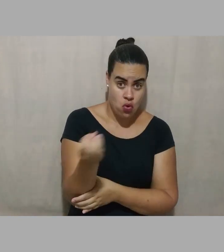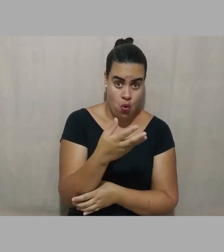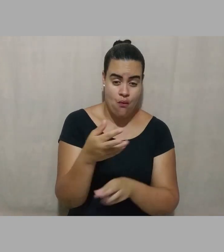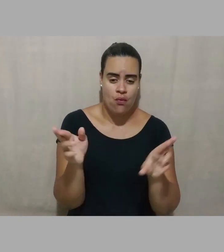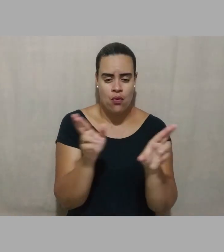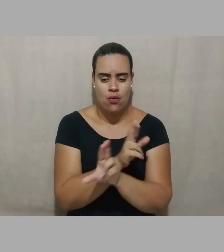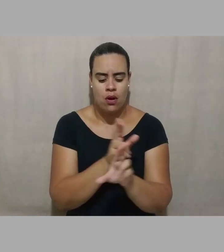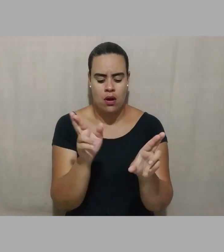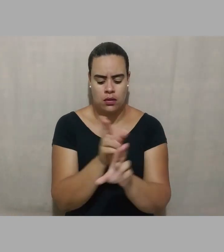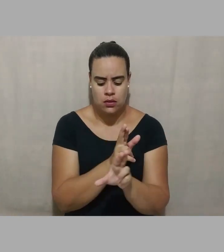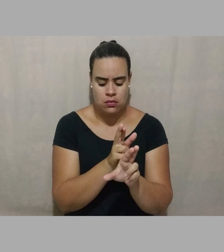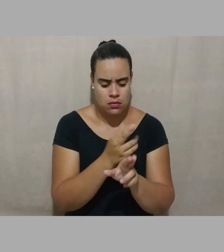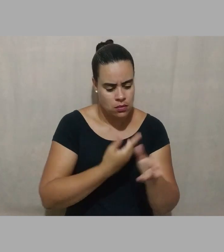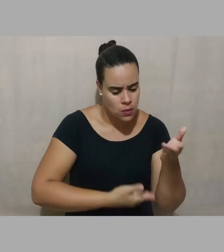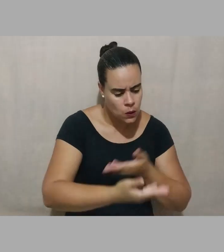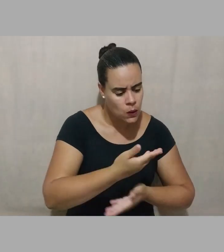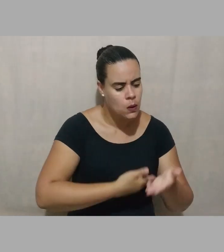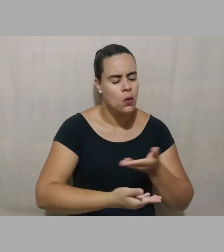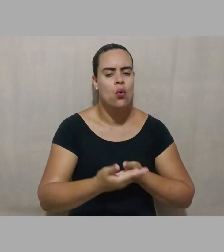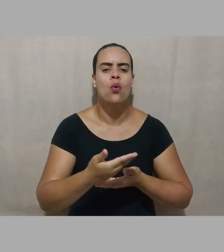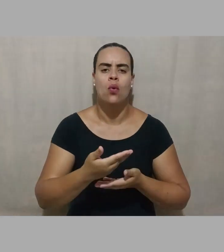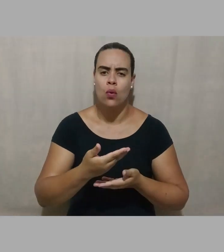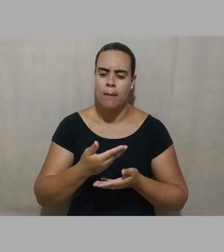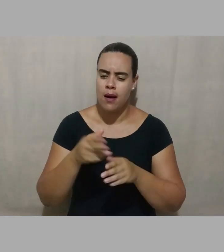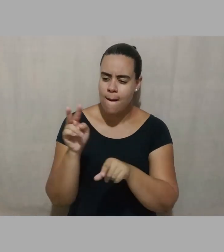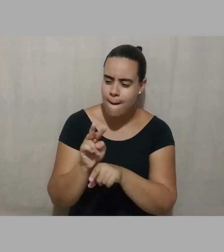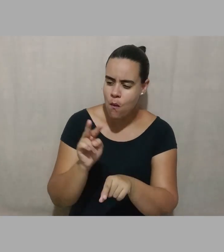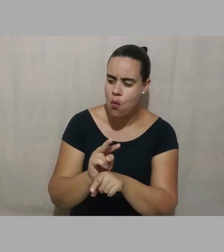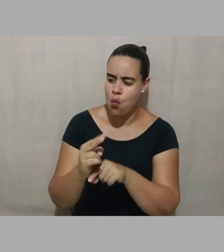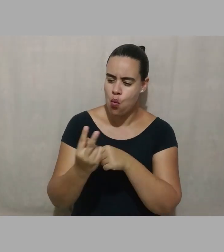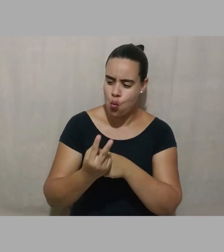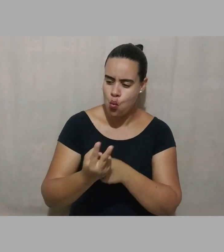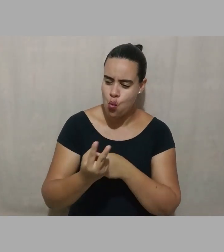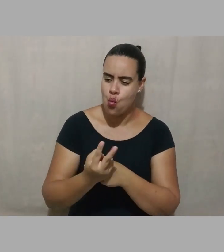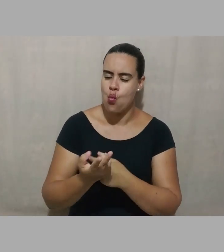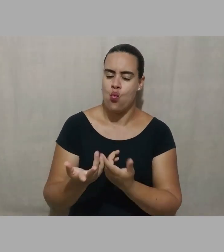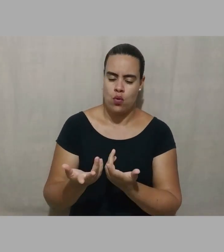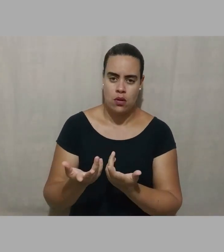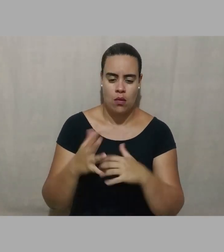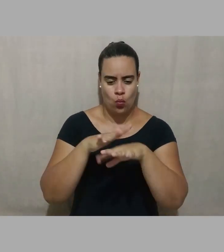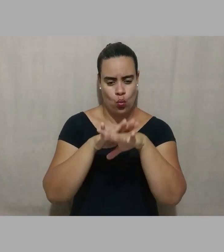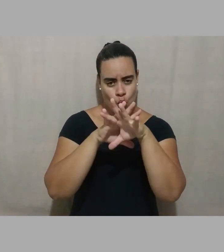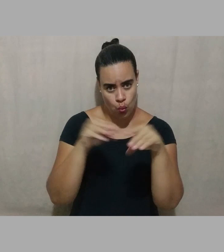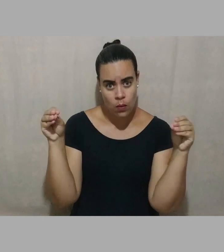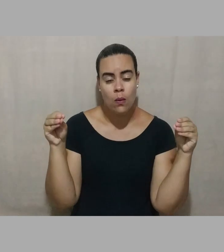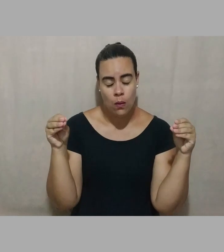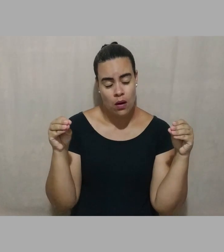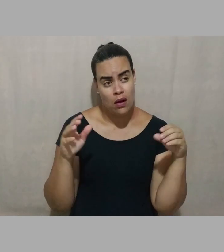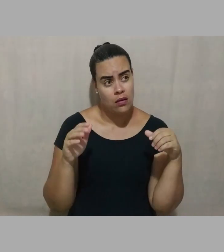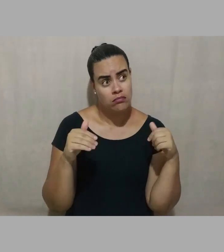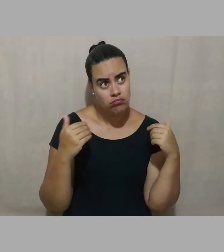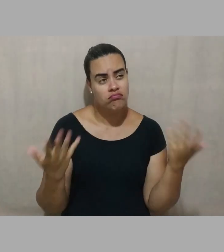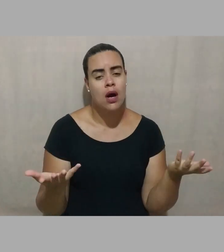novas relações de troca, de partilha, de autocuidado, de cura